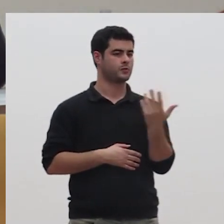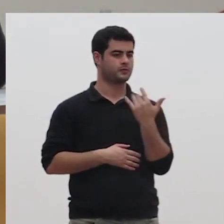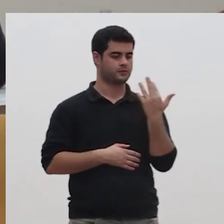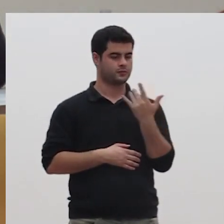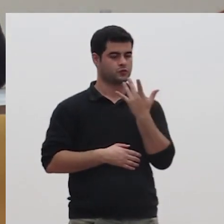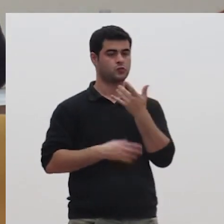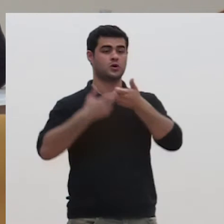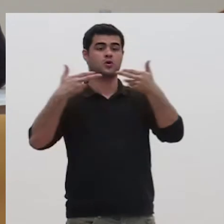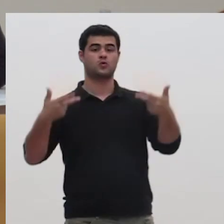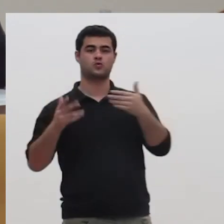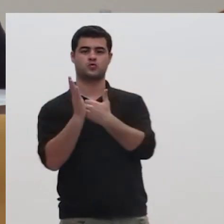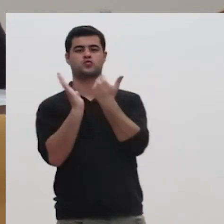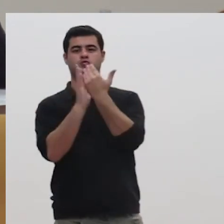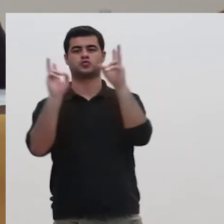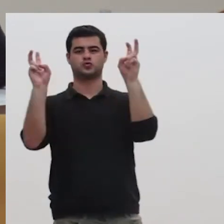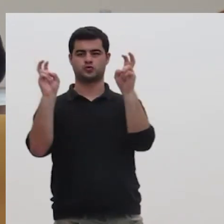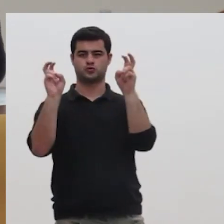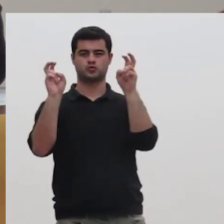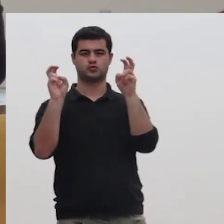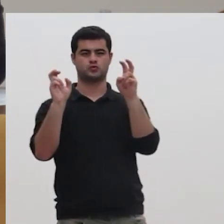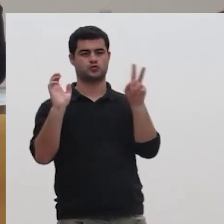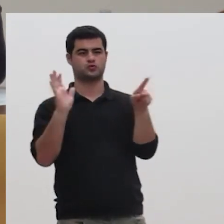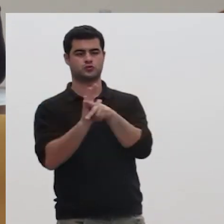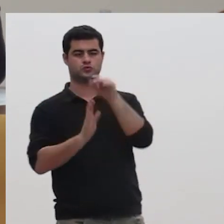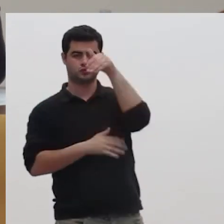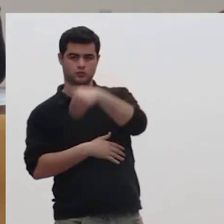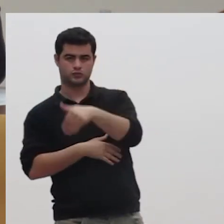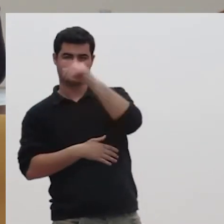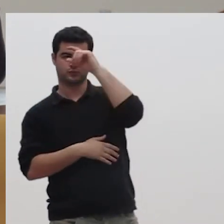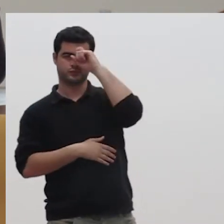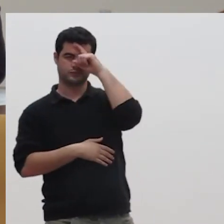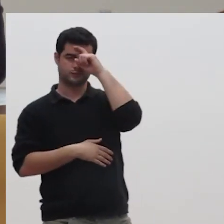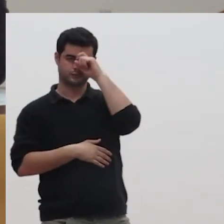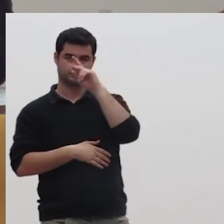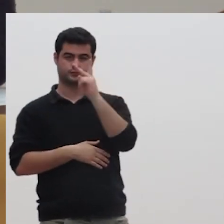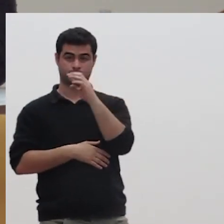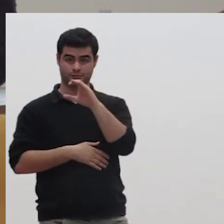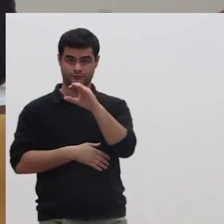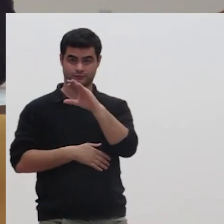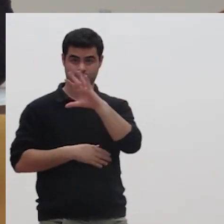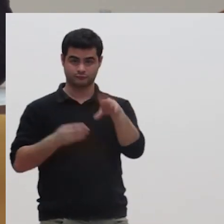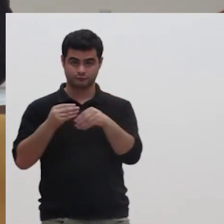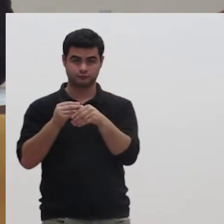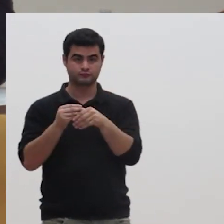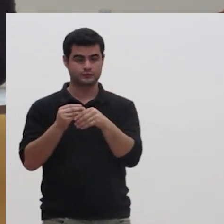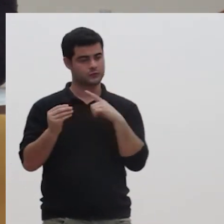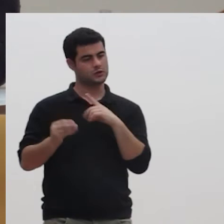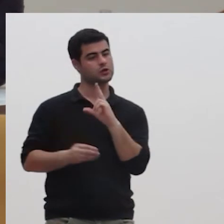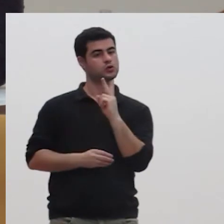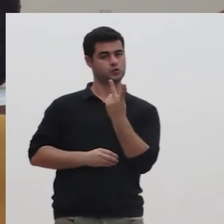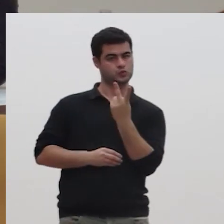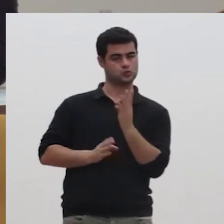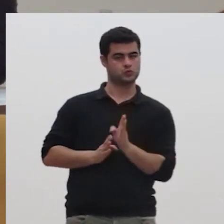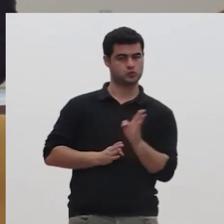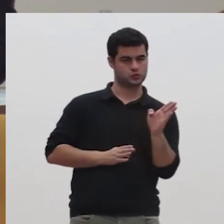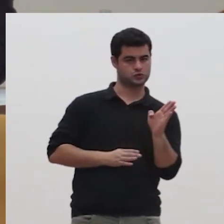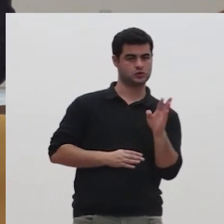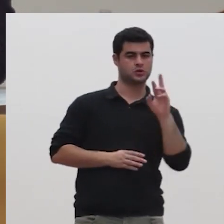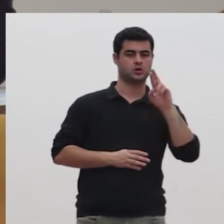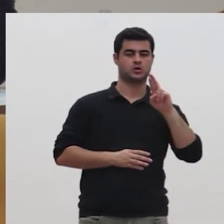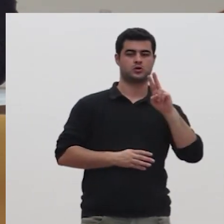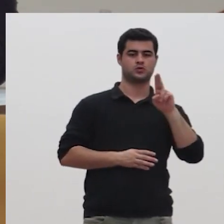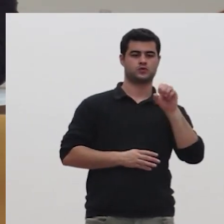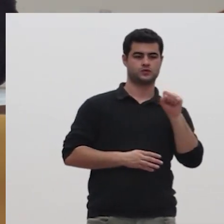um recurso a mais que vem do REUFES, que complementa esse problema do HC. Então ele tem duas formas de captação: o REUFES por